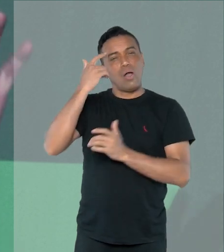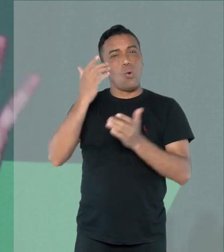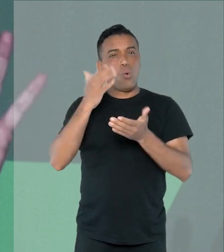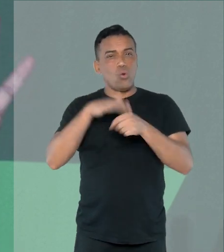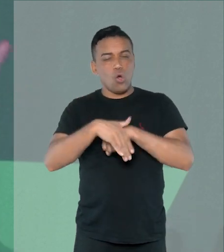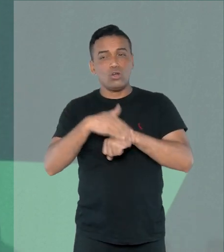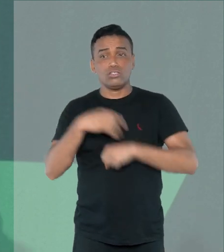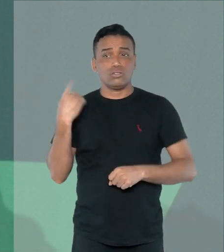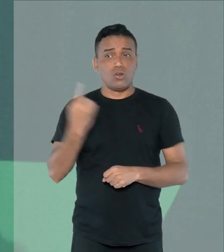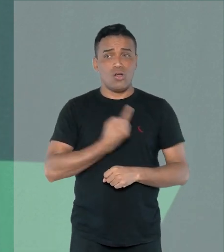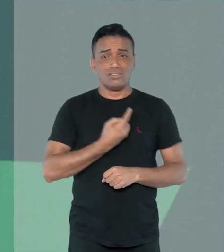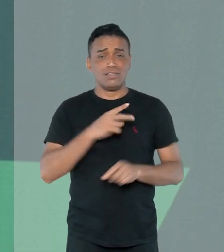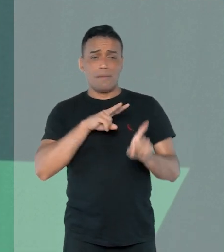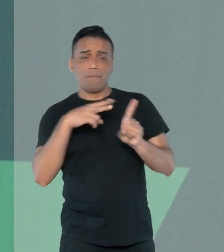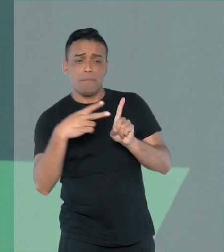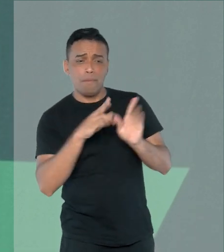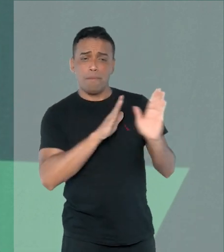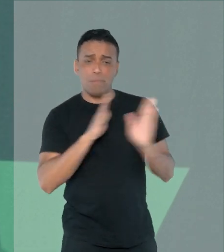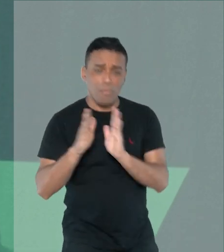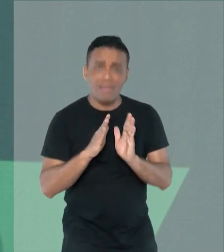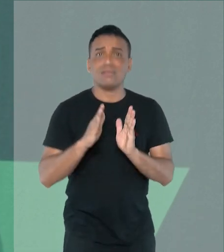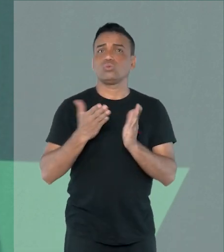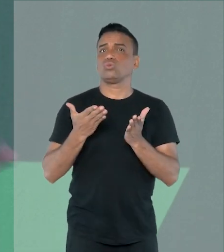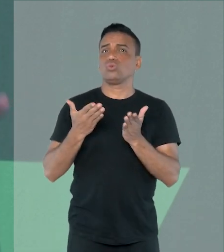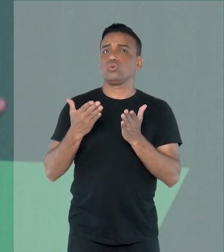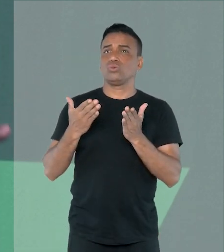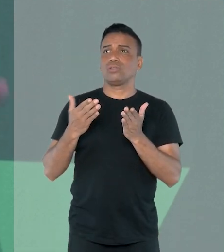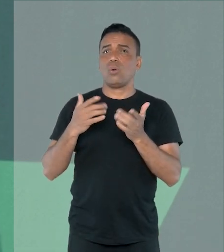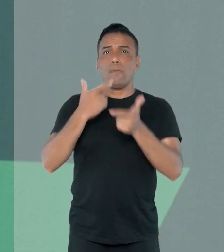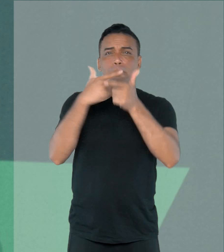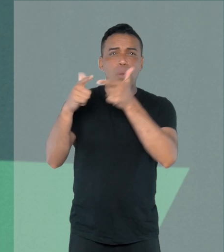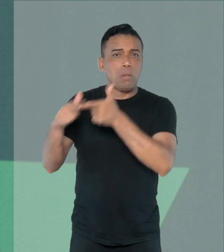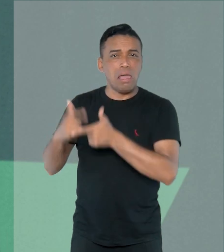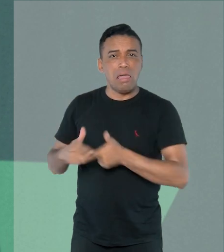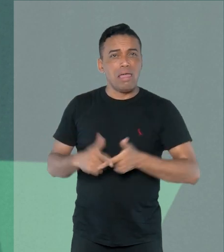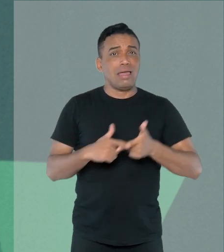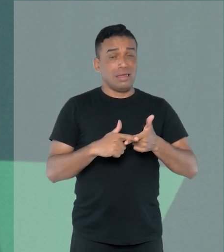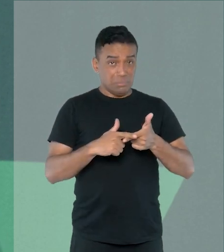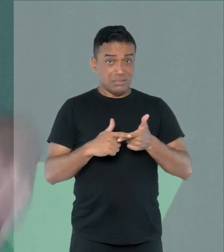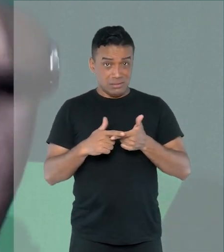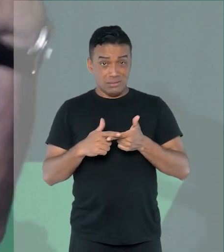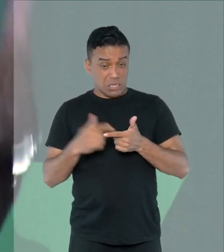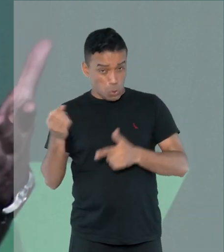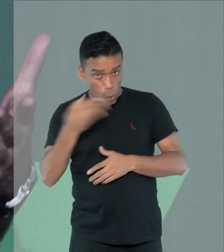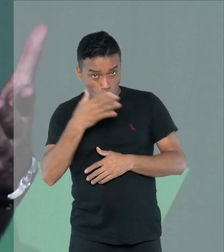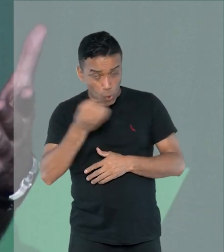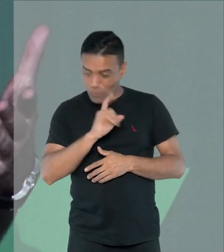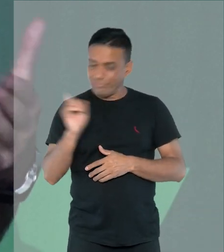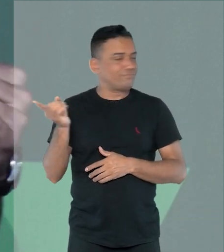é que nós enxergaríamos esse momento que a gente está vivendo, com conflitos que nem são tão recentes assim, né, que se